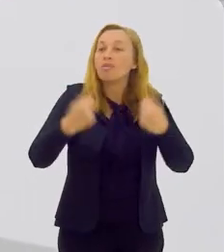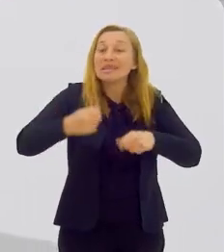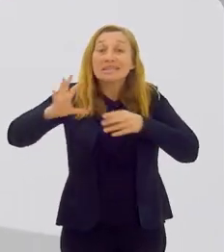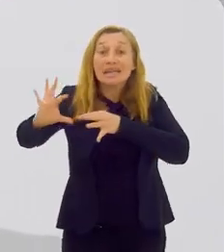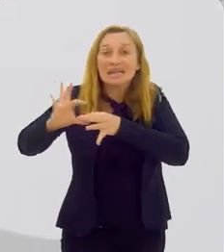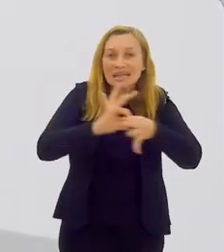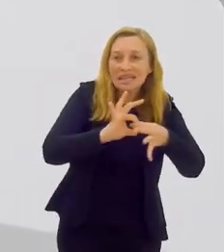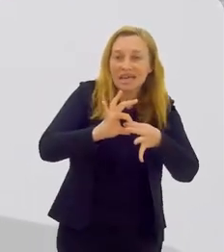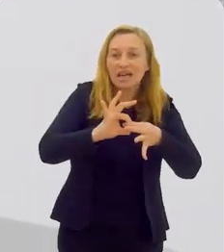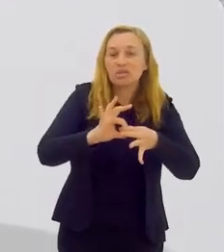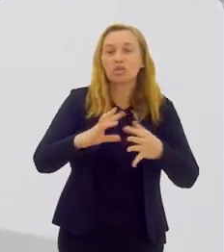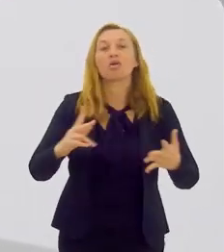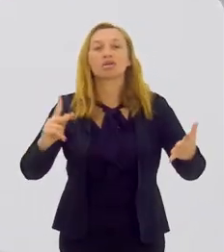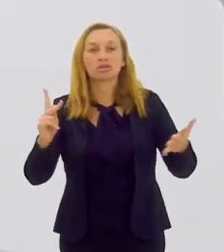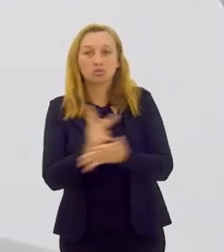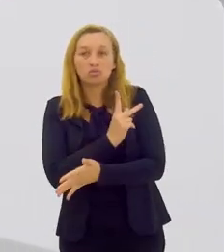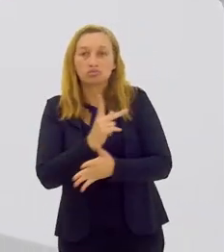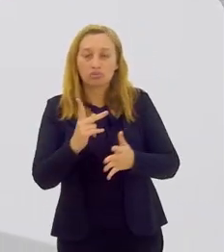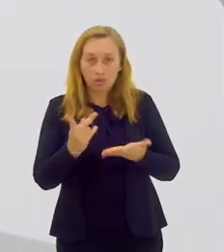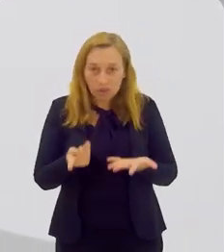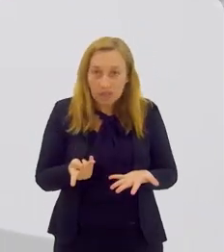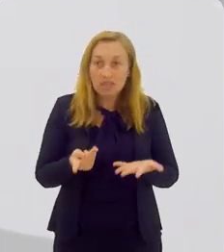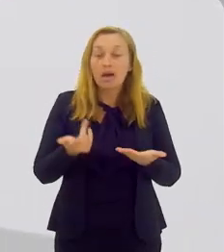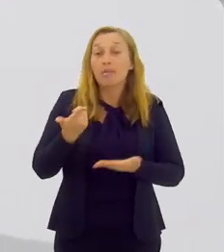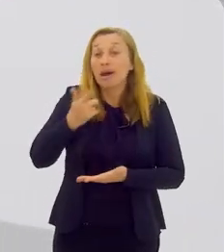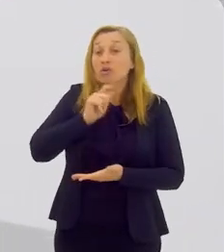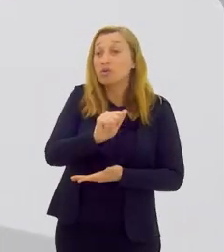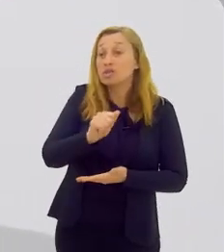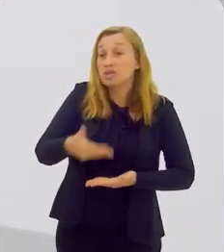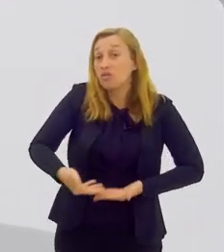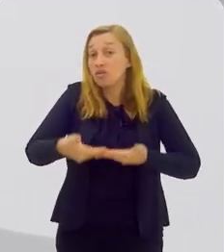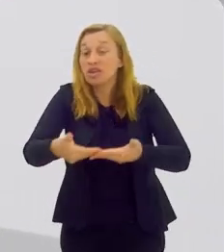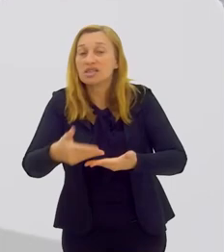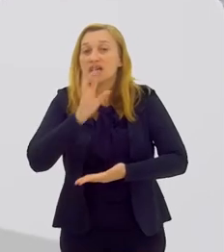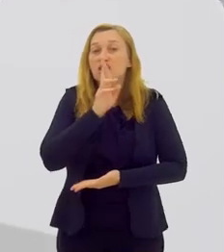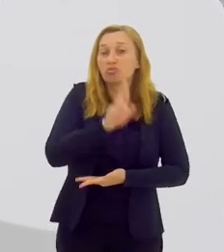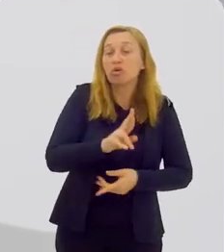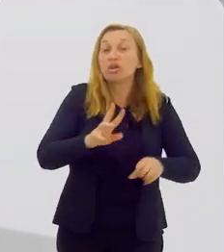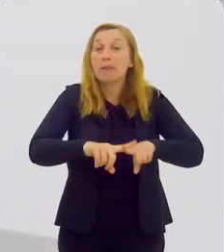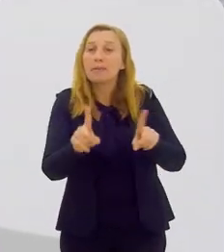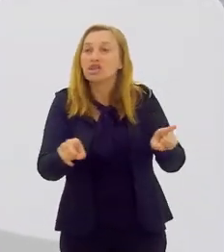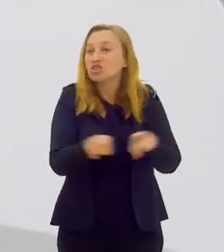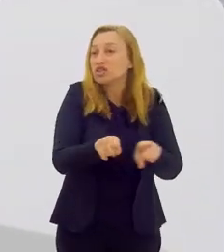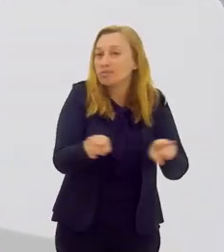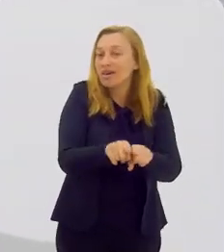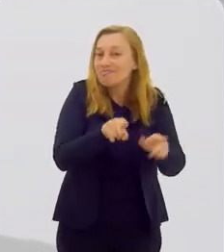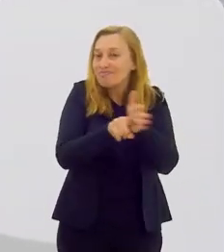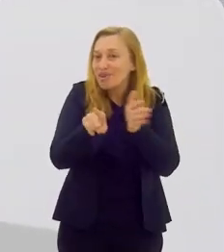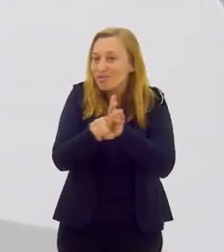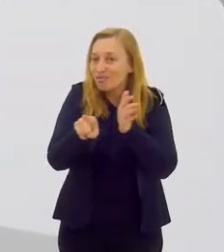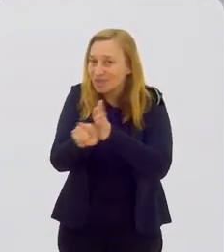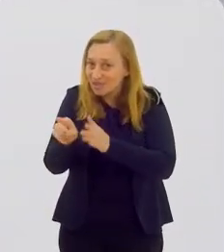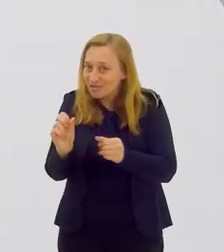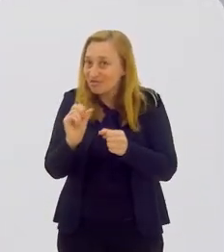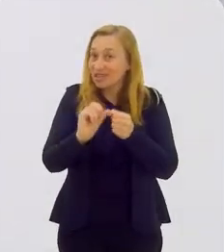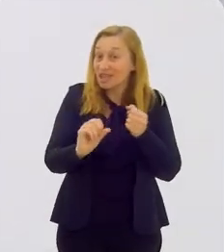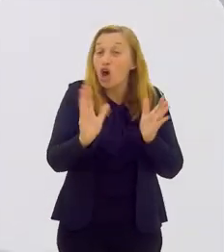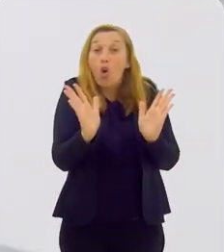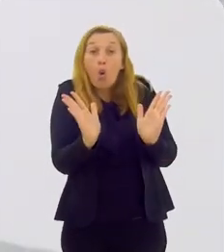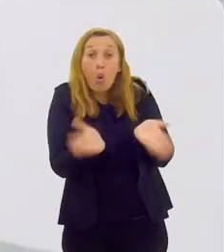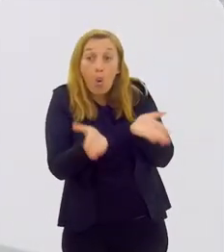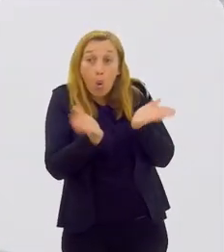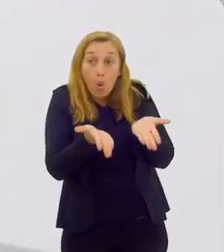precisa estar muito ligado ao que está acontecendo para que ele consiga não só oferecer respostas, mas também fazer